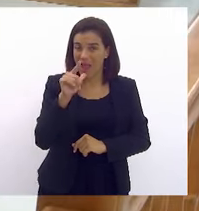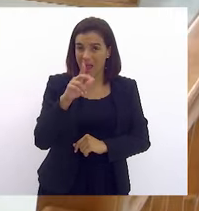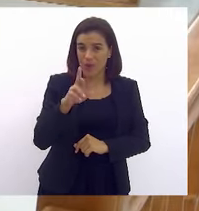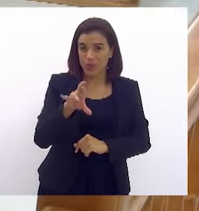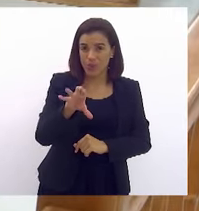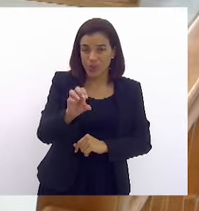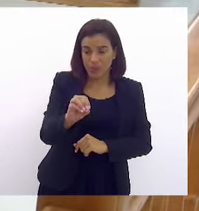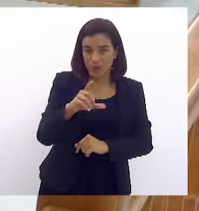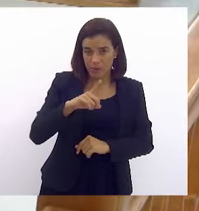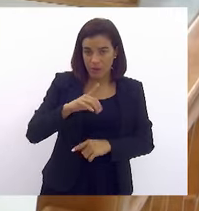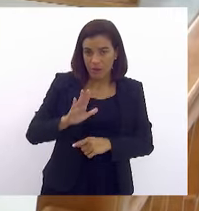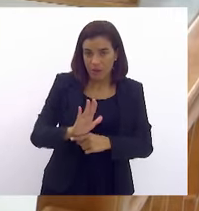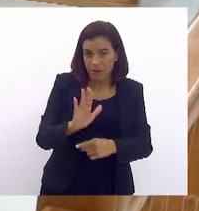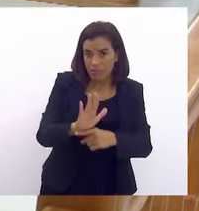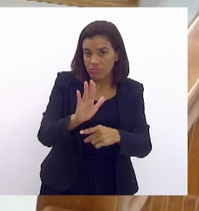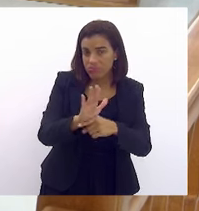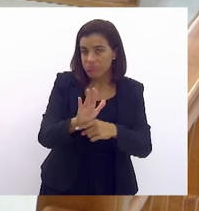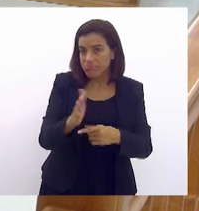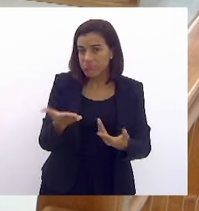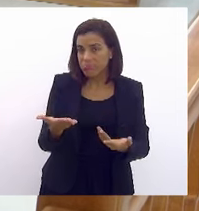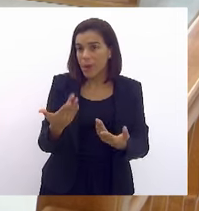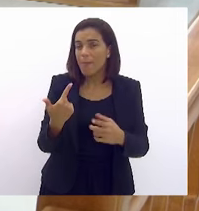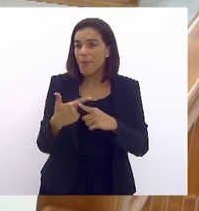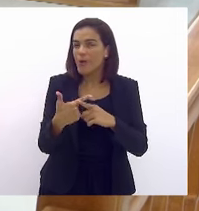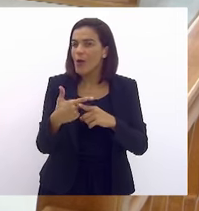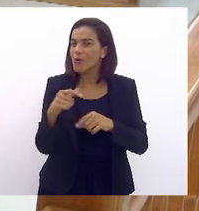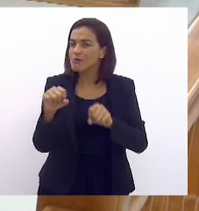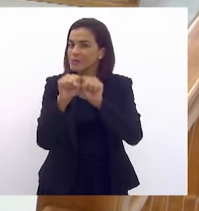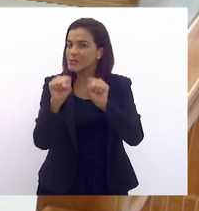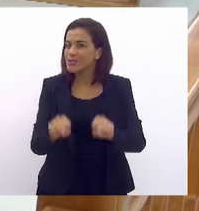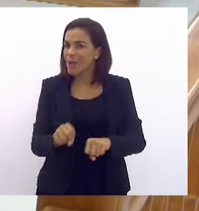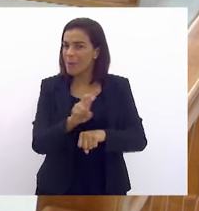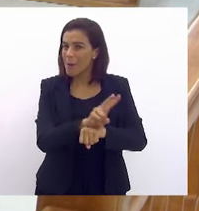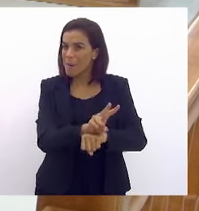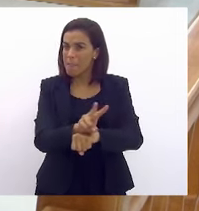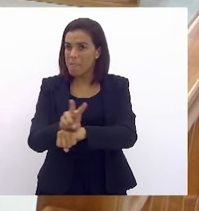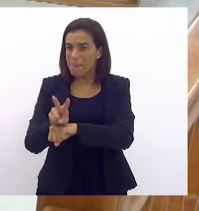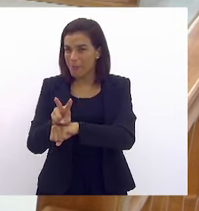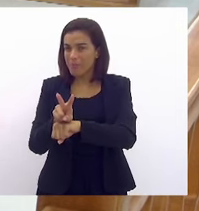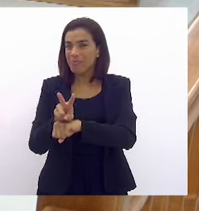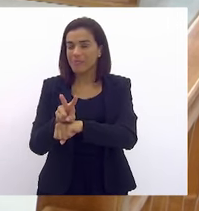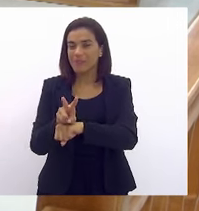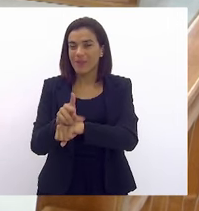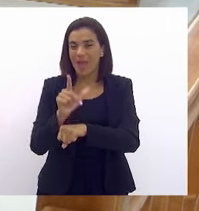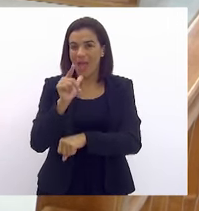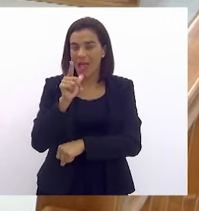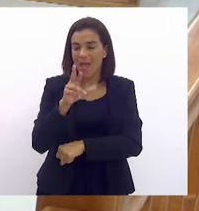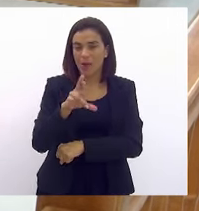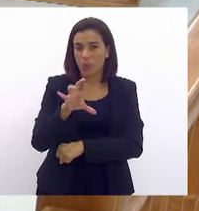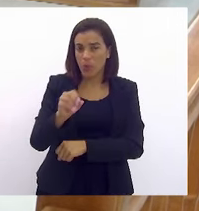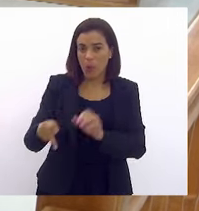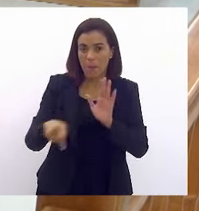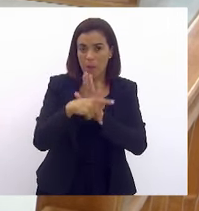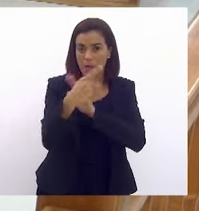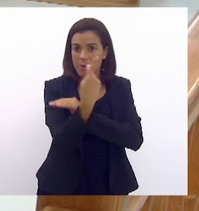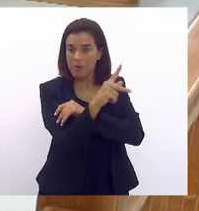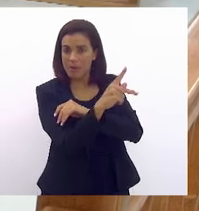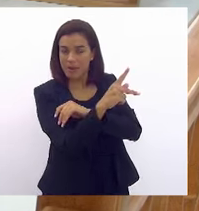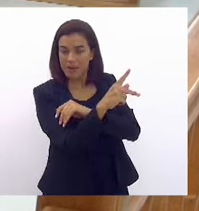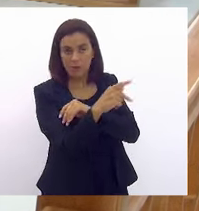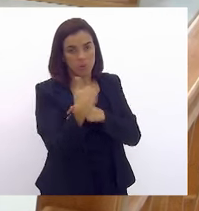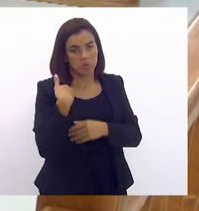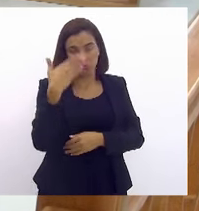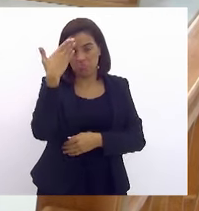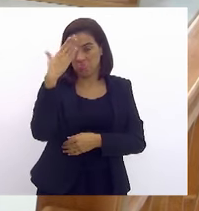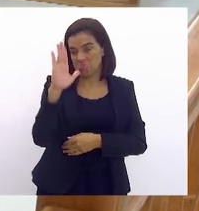nisso com relação à INEP? Porque eles têm um sistema de monitoramento que é próprio, enfim, Eu não sei